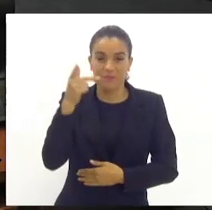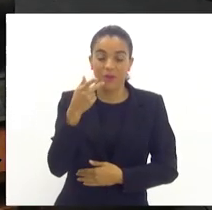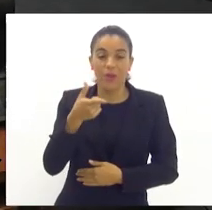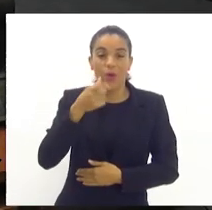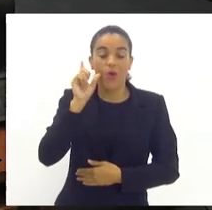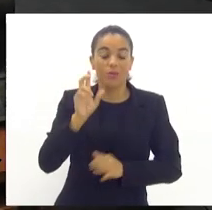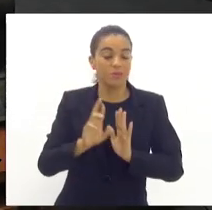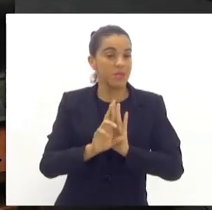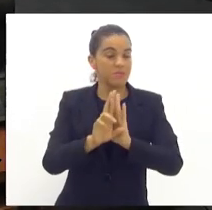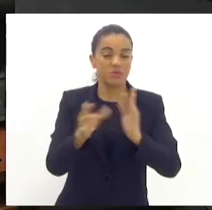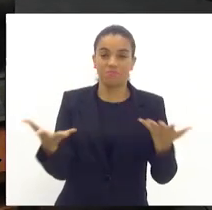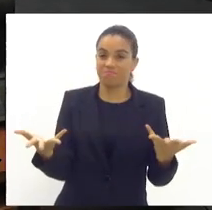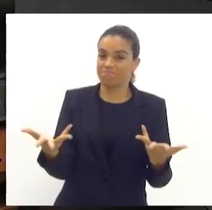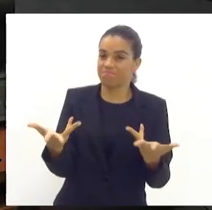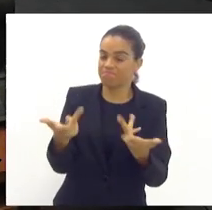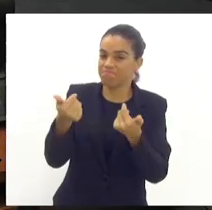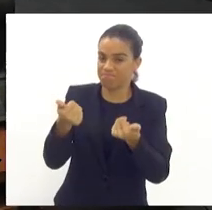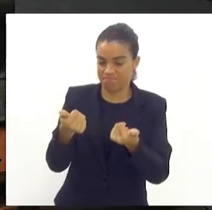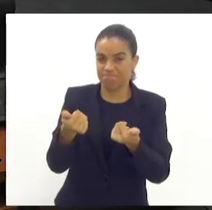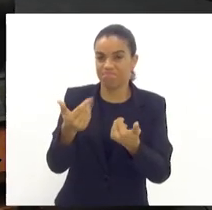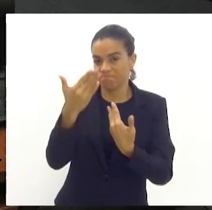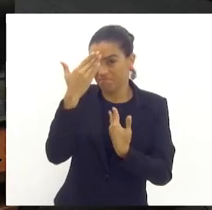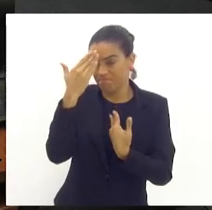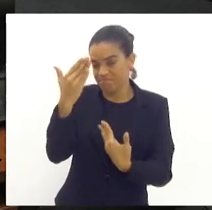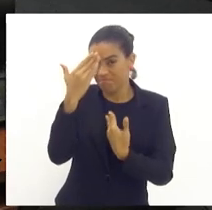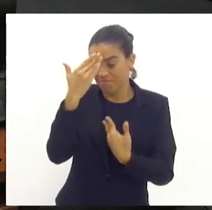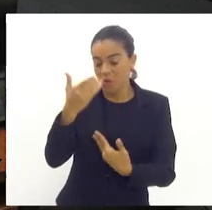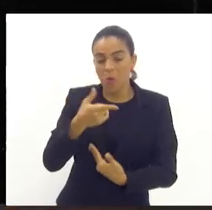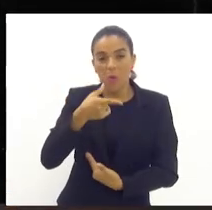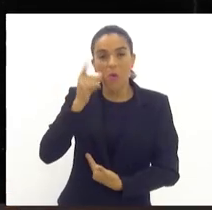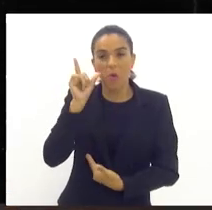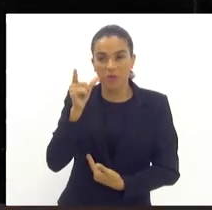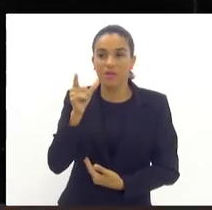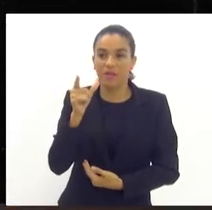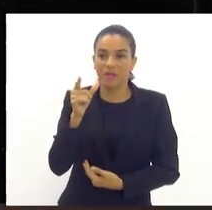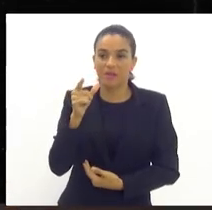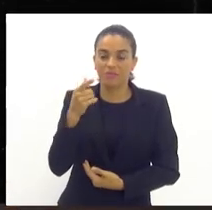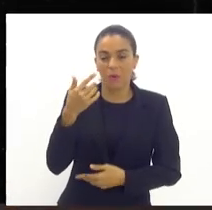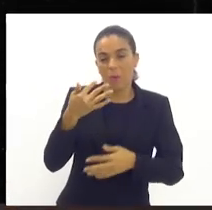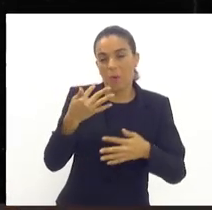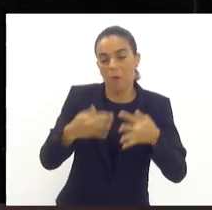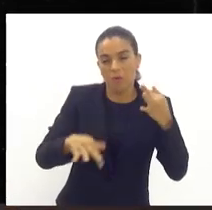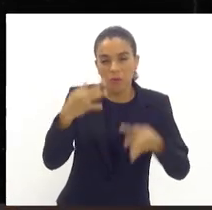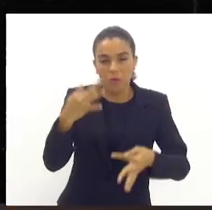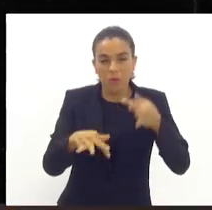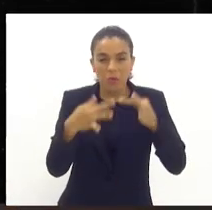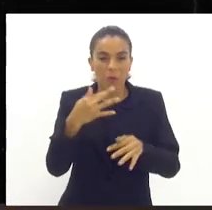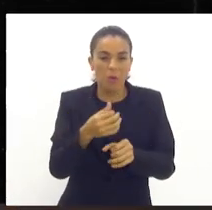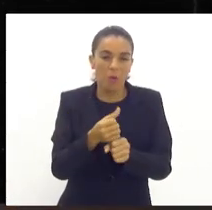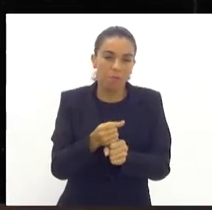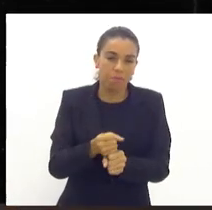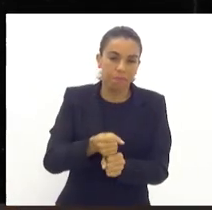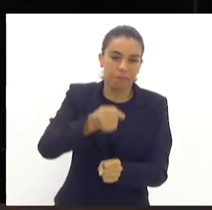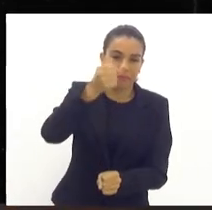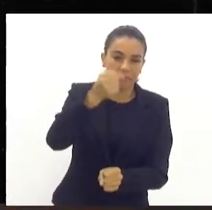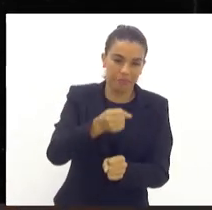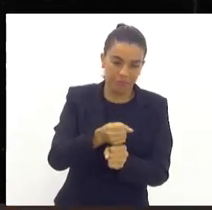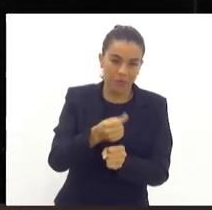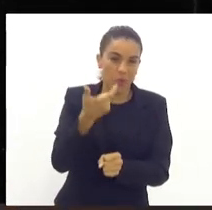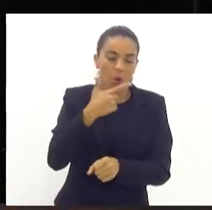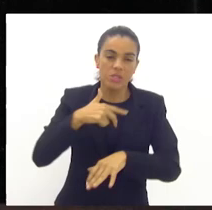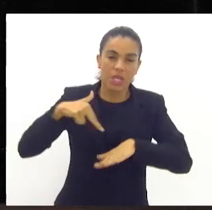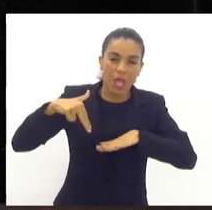ontem. Me sinto representado por Vossa Excelência. Ontem eu fiquei com problema de coluna, não consegui me